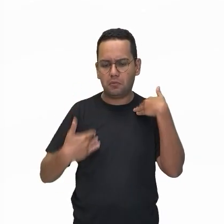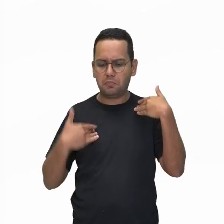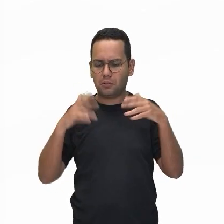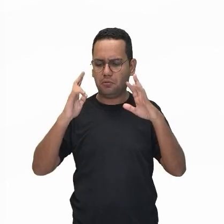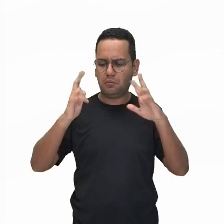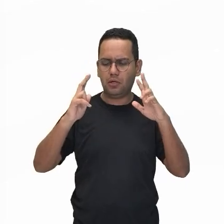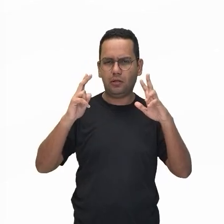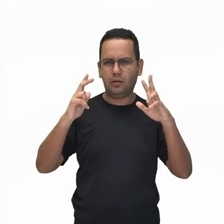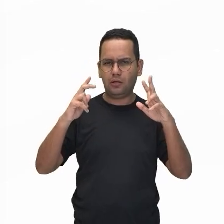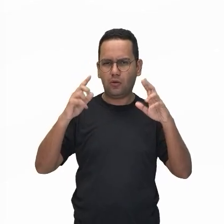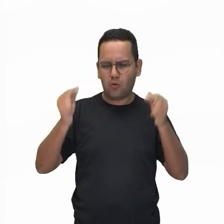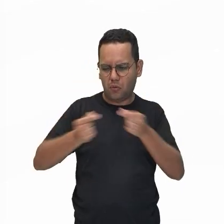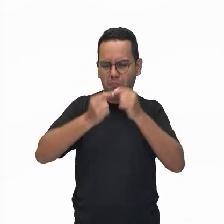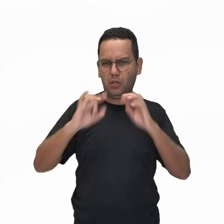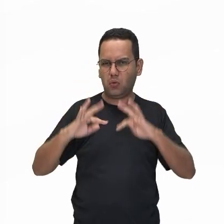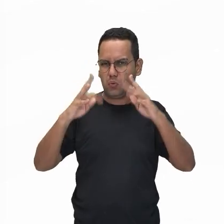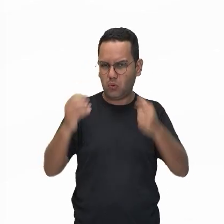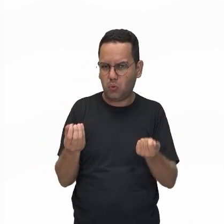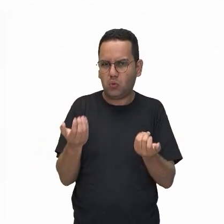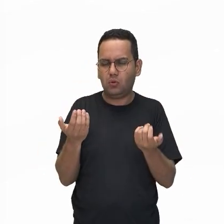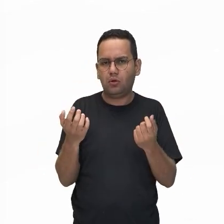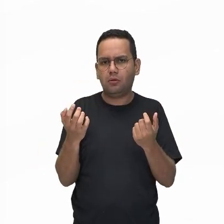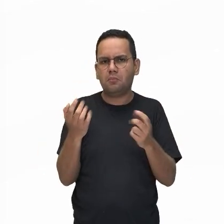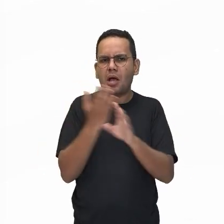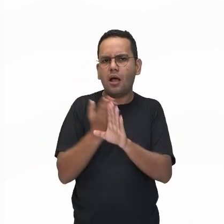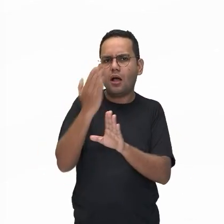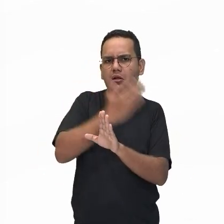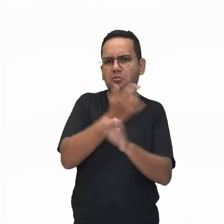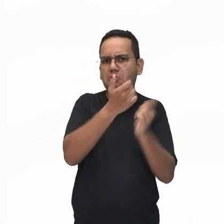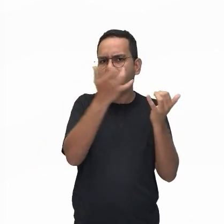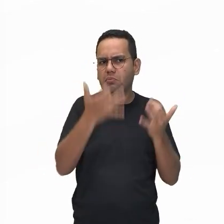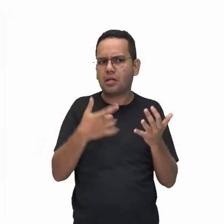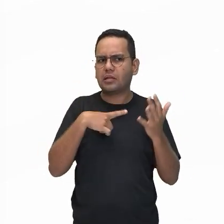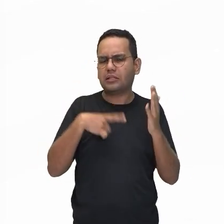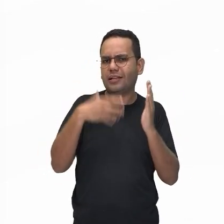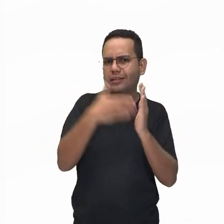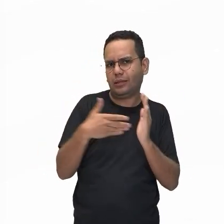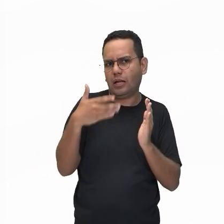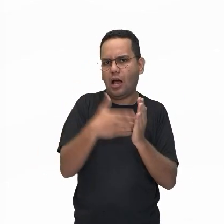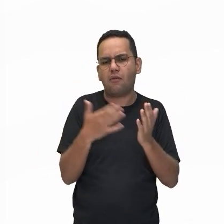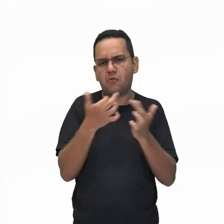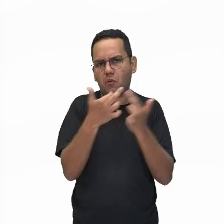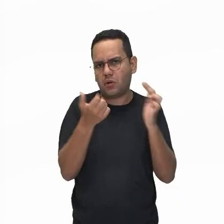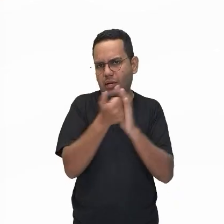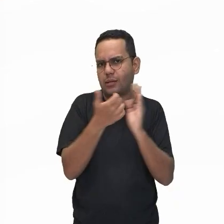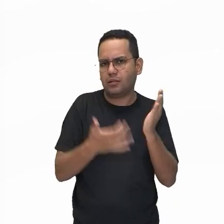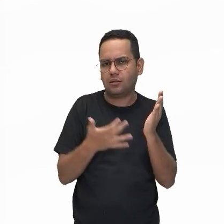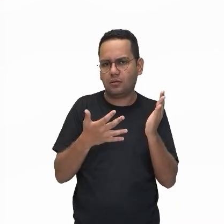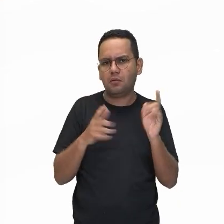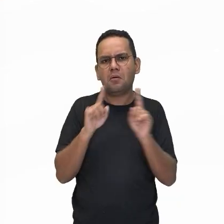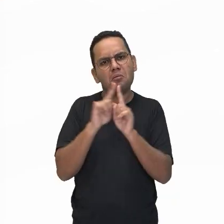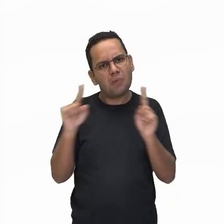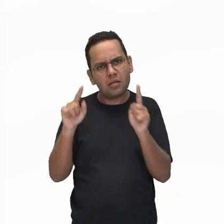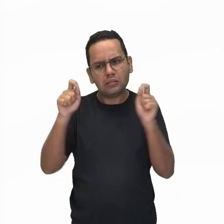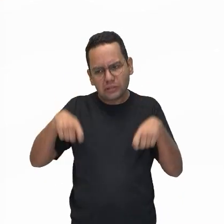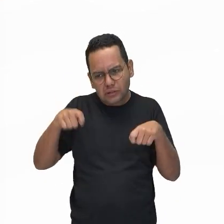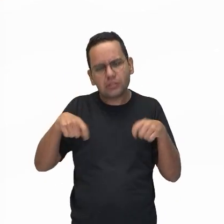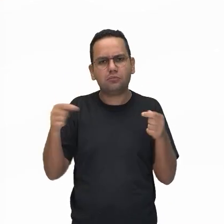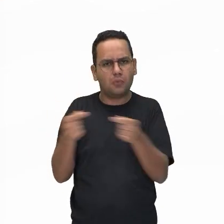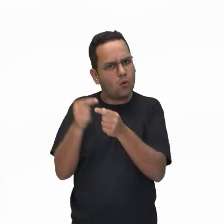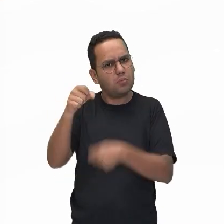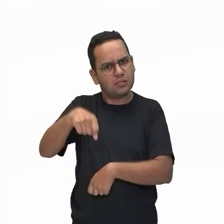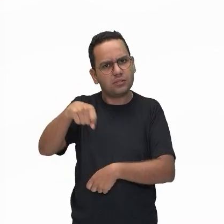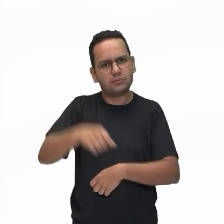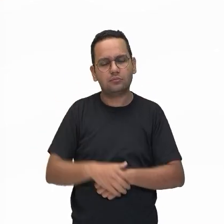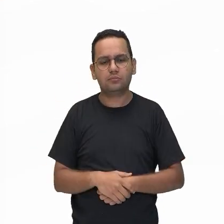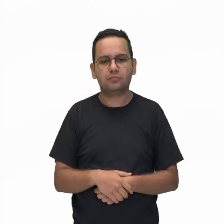que podem impedir na realização dessa prática? Eu já respondo a vocês que sim, são para todo mundo, sim,